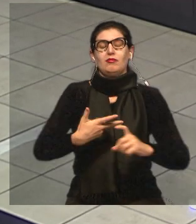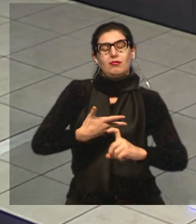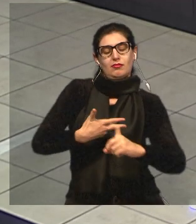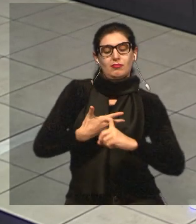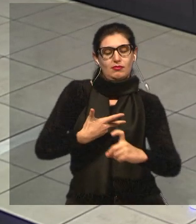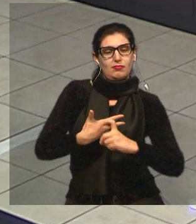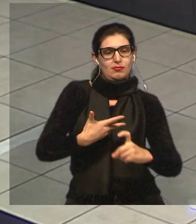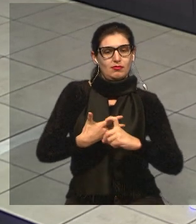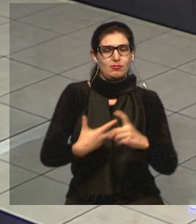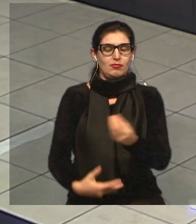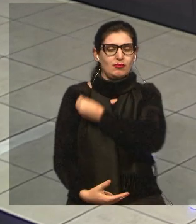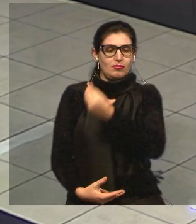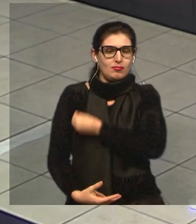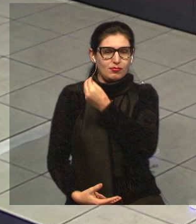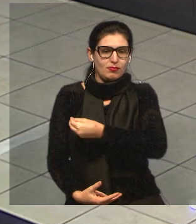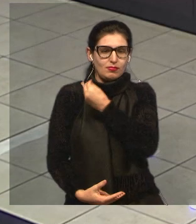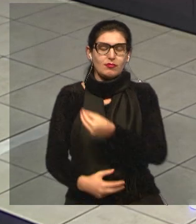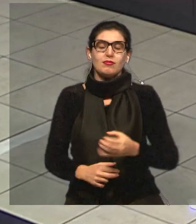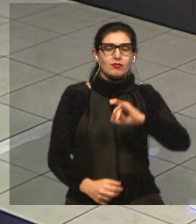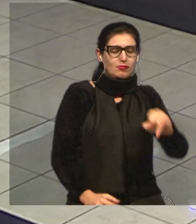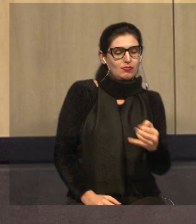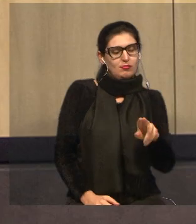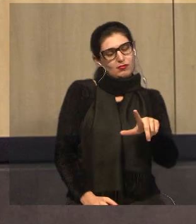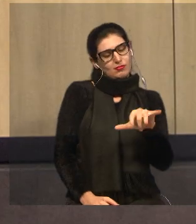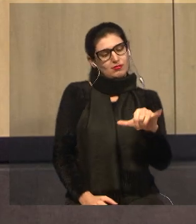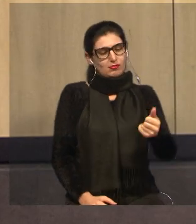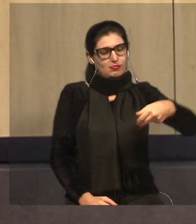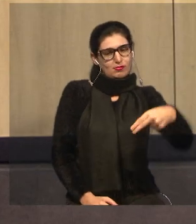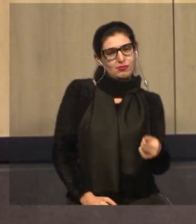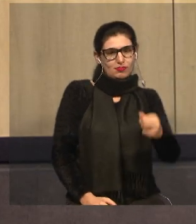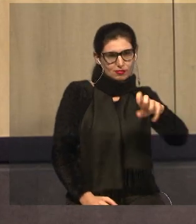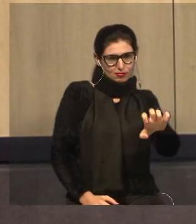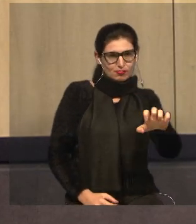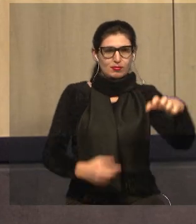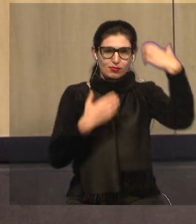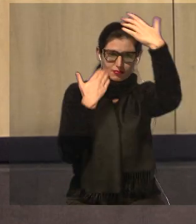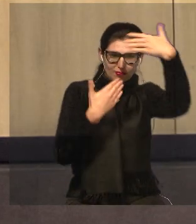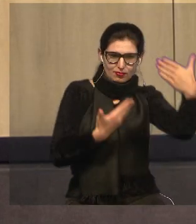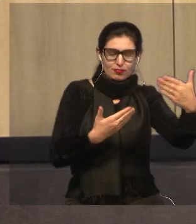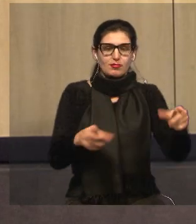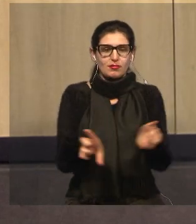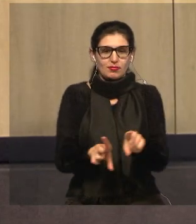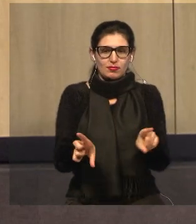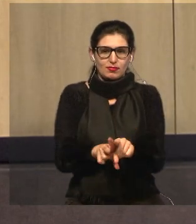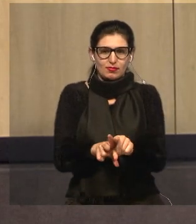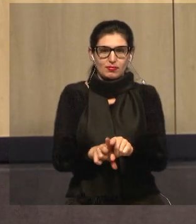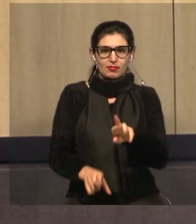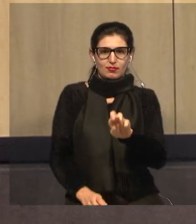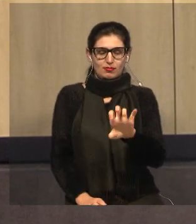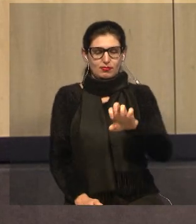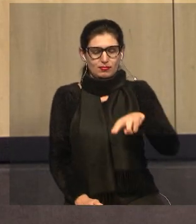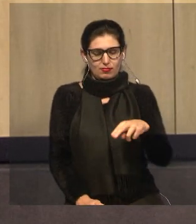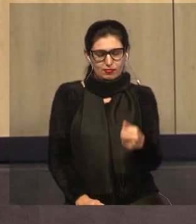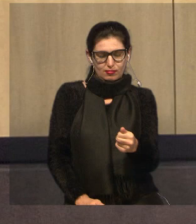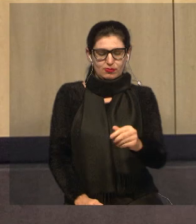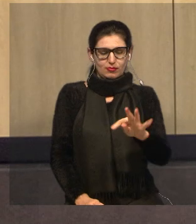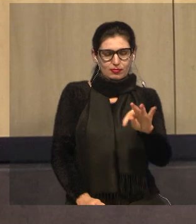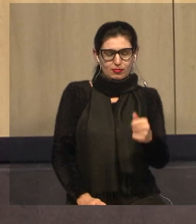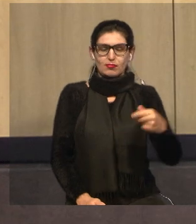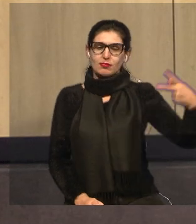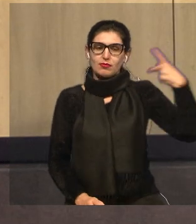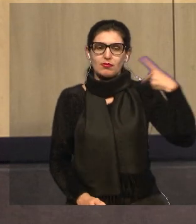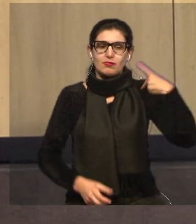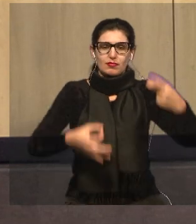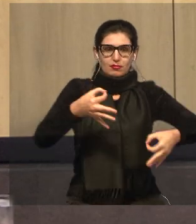e no qual, em nome da Patrícia Juliane, eu saúdo a todos. Também saúdo a doutora Renata, promotora da